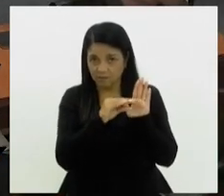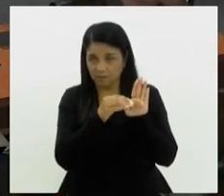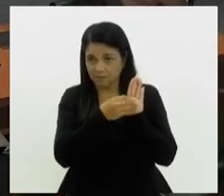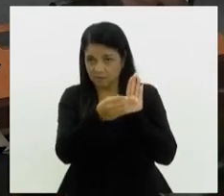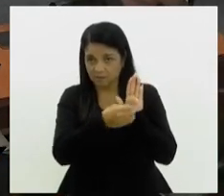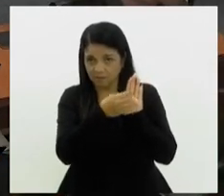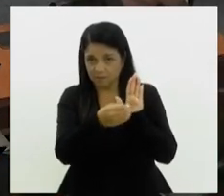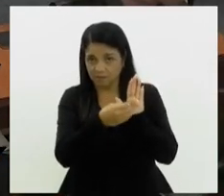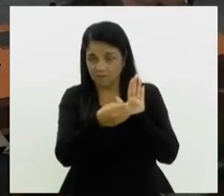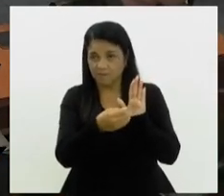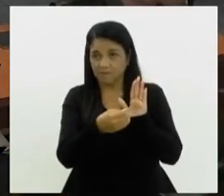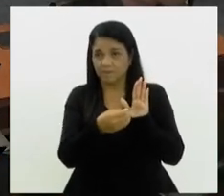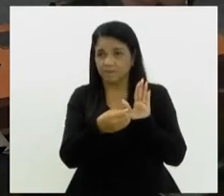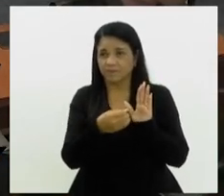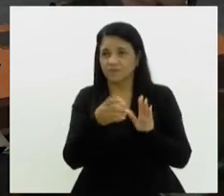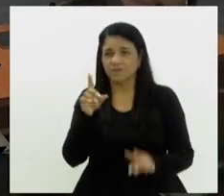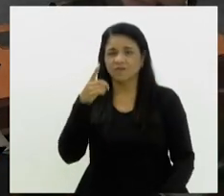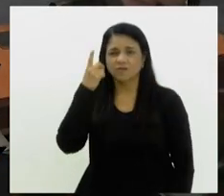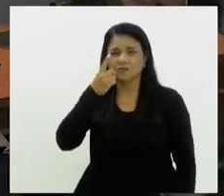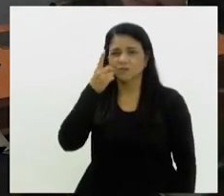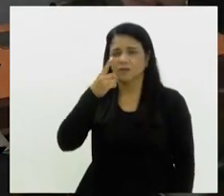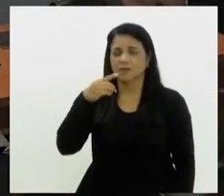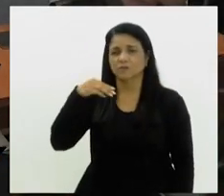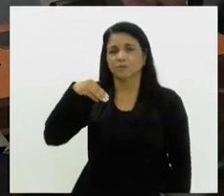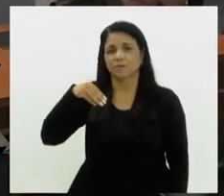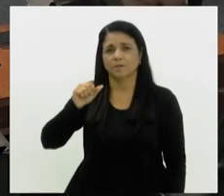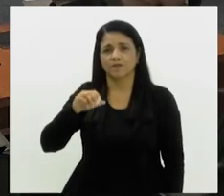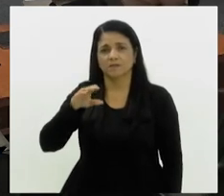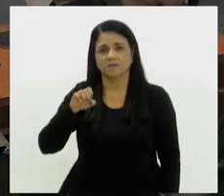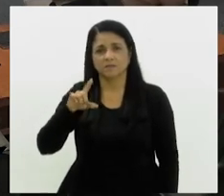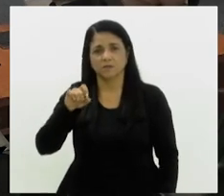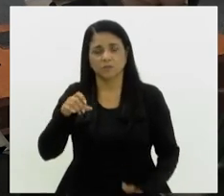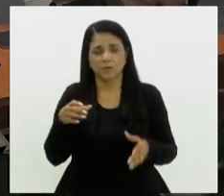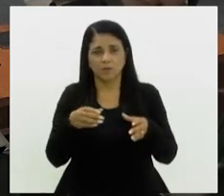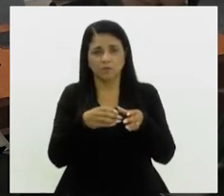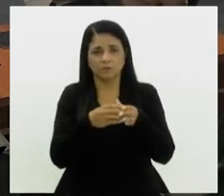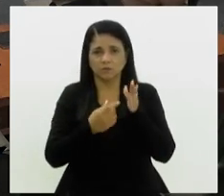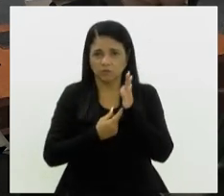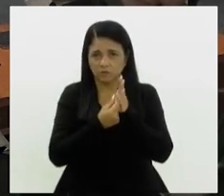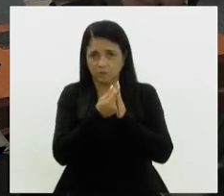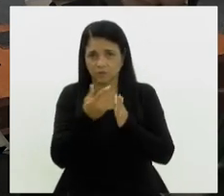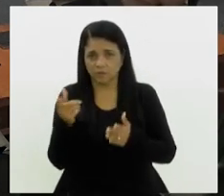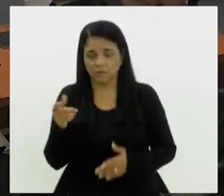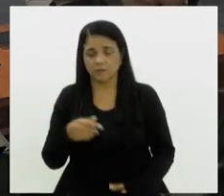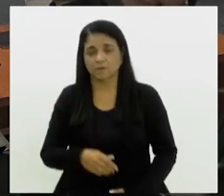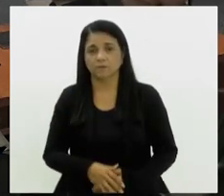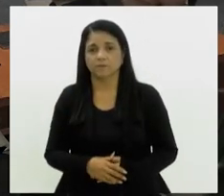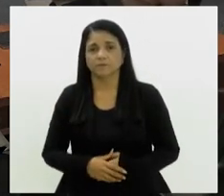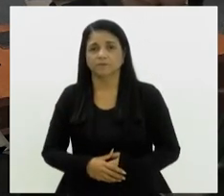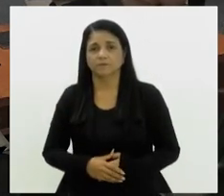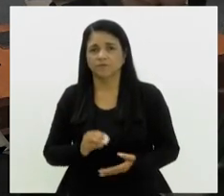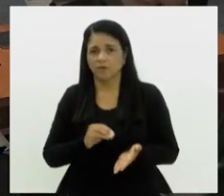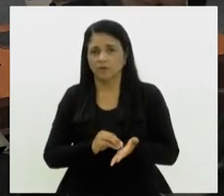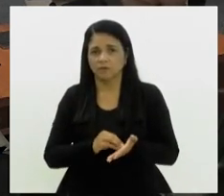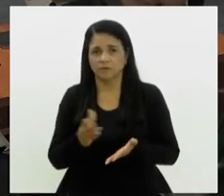Com os pareceres. Não falta o deputado Carlos Macedo pela Comissão de Orçamento. Deputado Carlos Macedo.